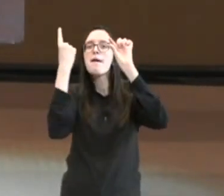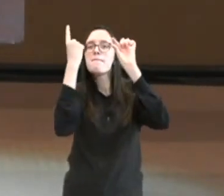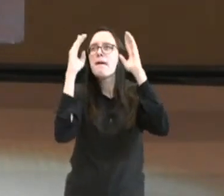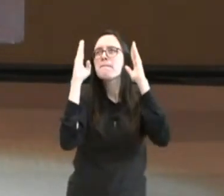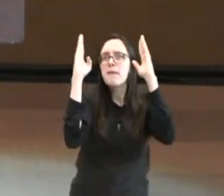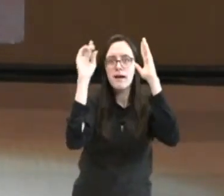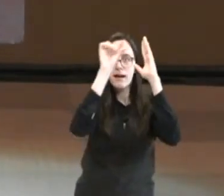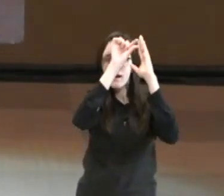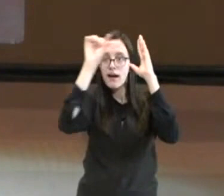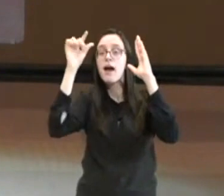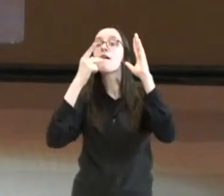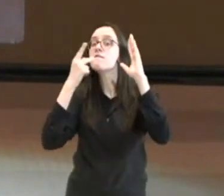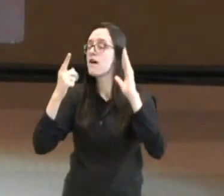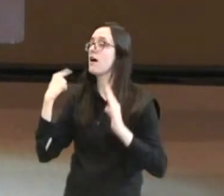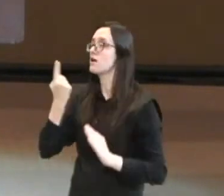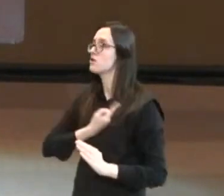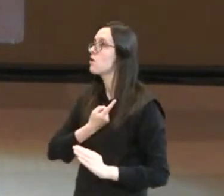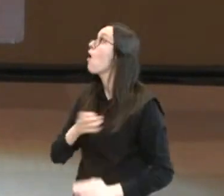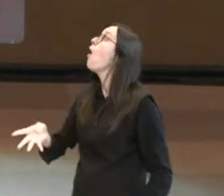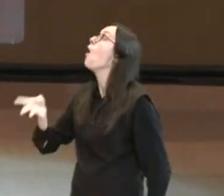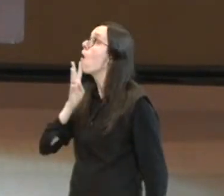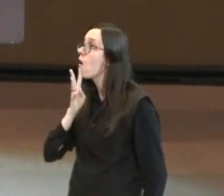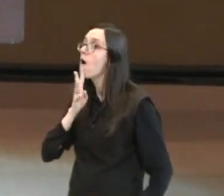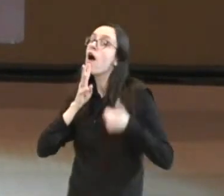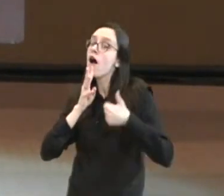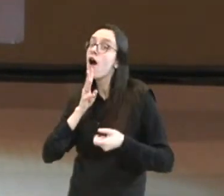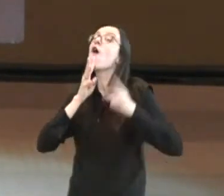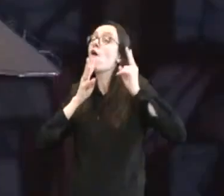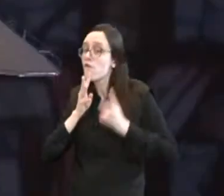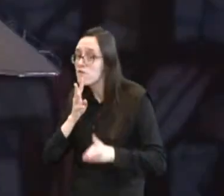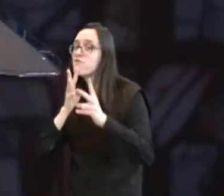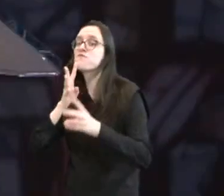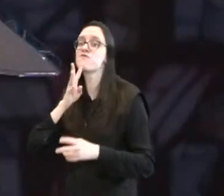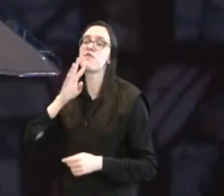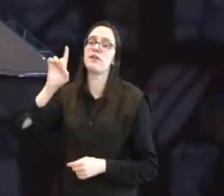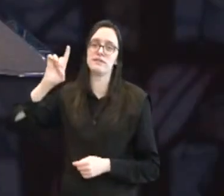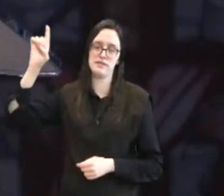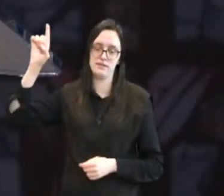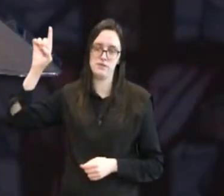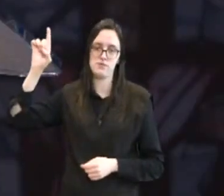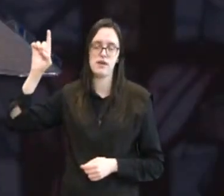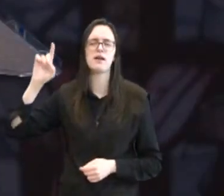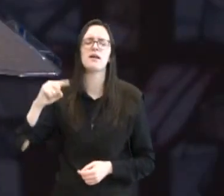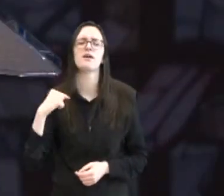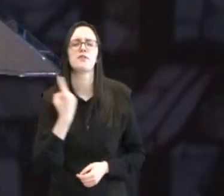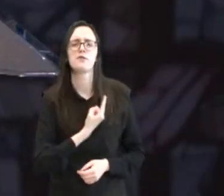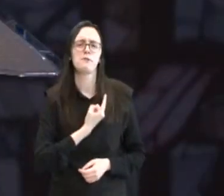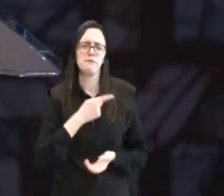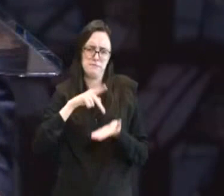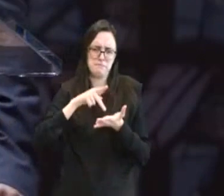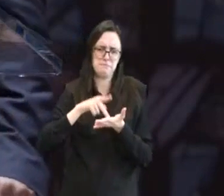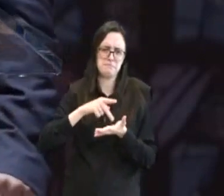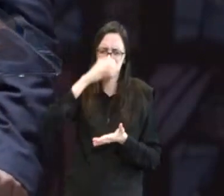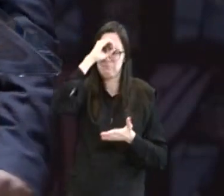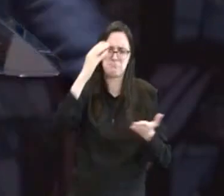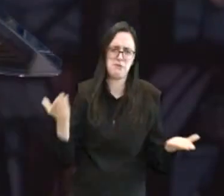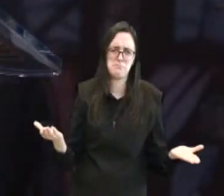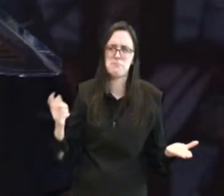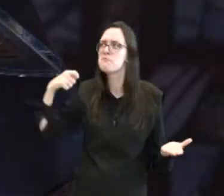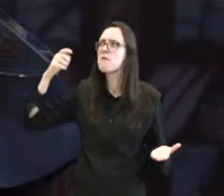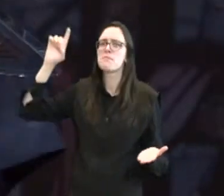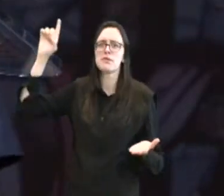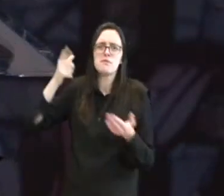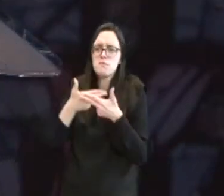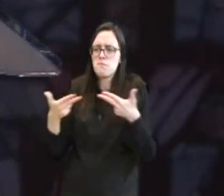Então conheçamos e prossigamos em conhecer ao Senhor. Na verdade, nós não sabemos nada do Senhor. O